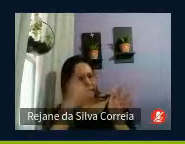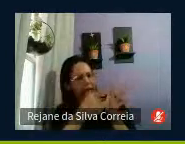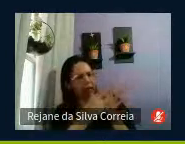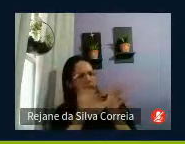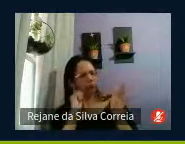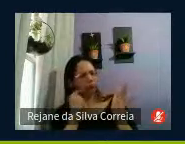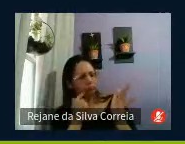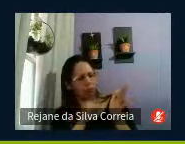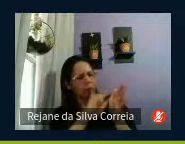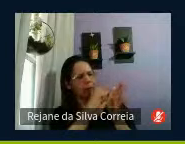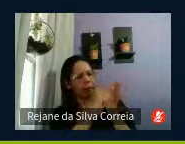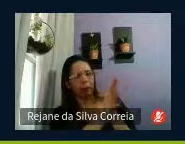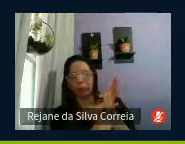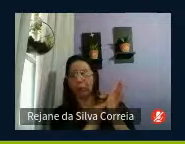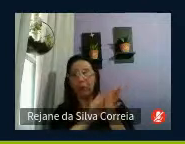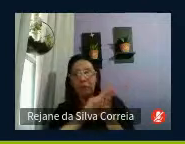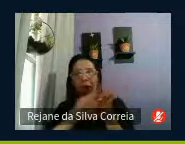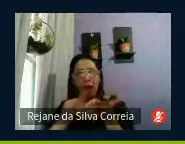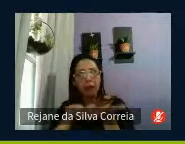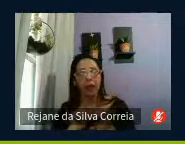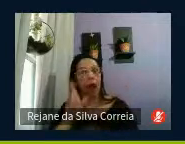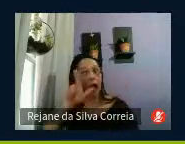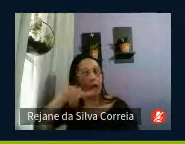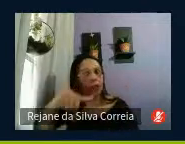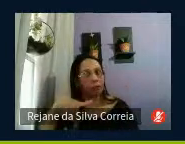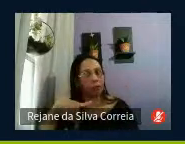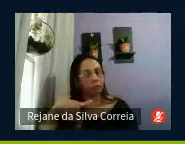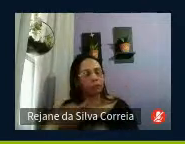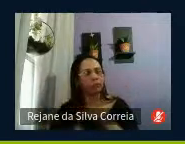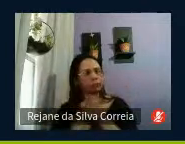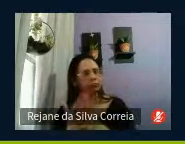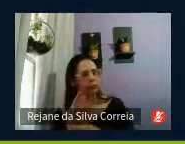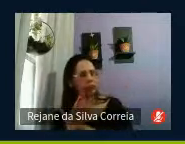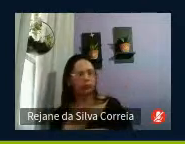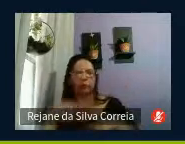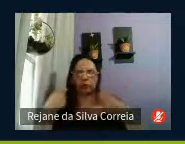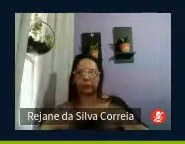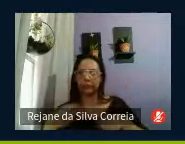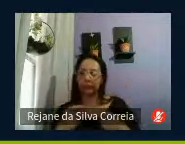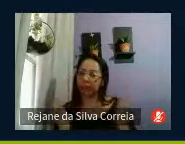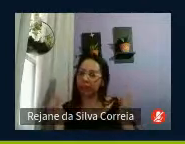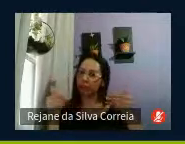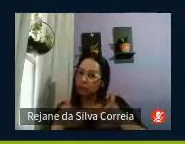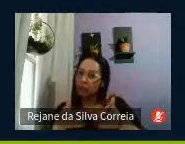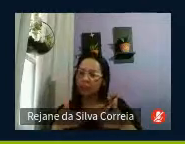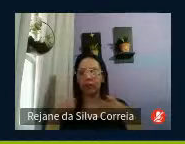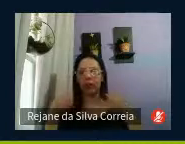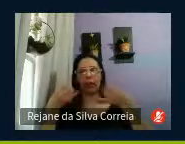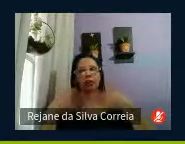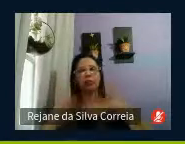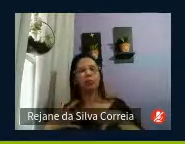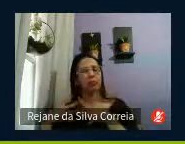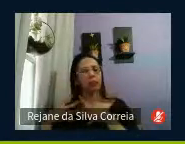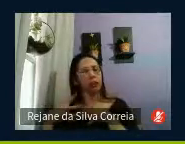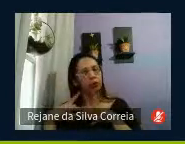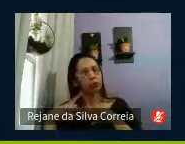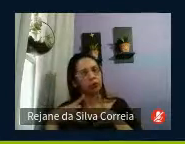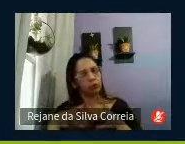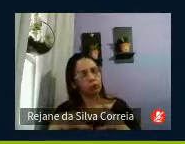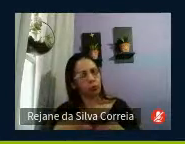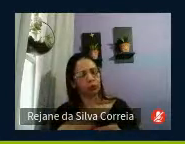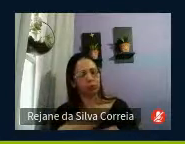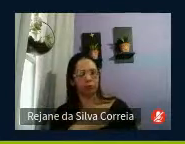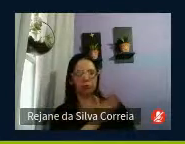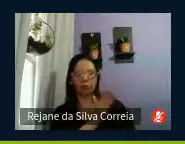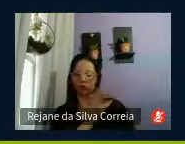necessidades específicas, que falaria de todos, sem discriminar nenhum, né? E aí a